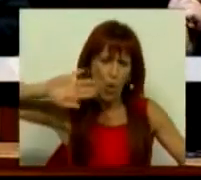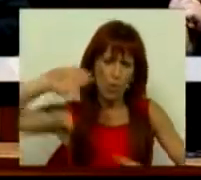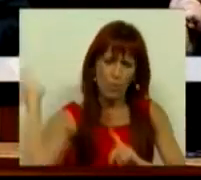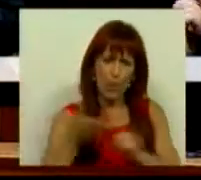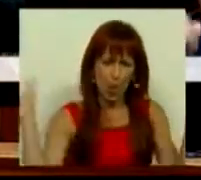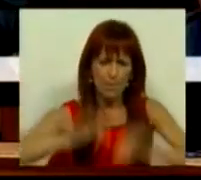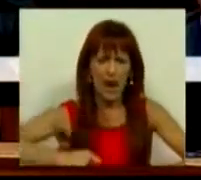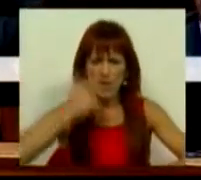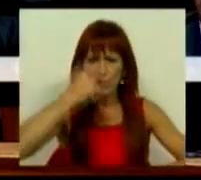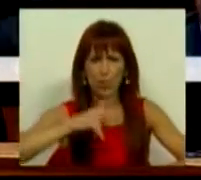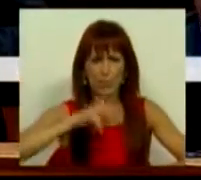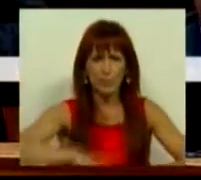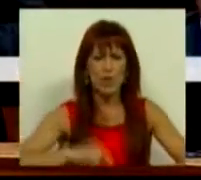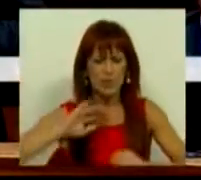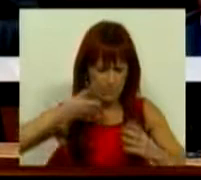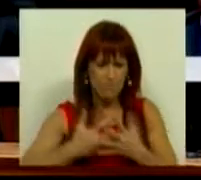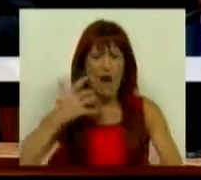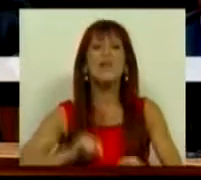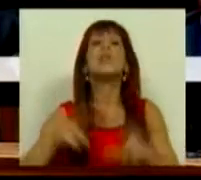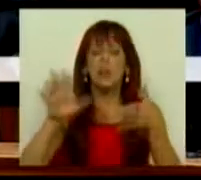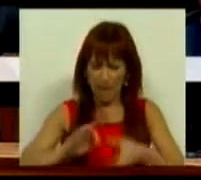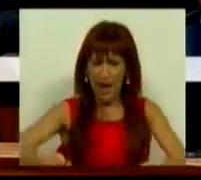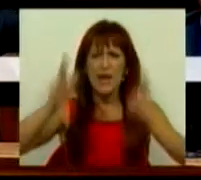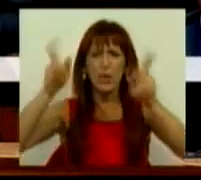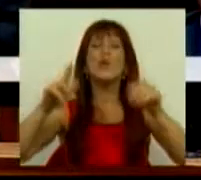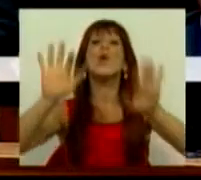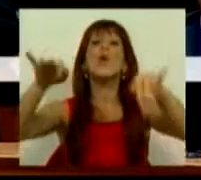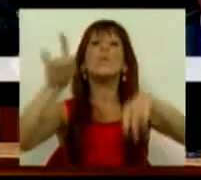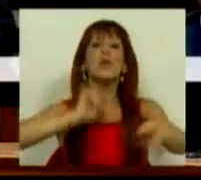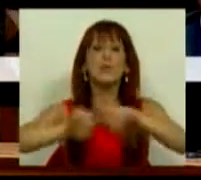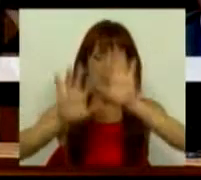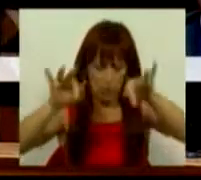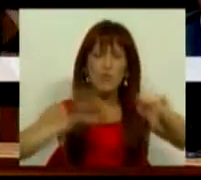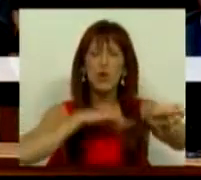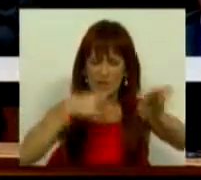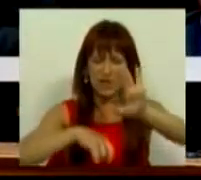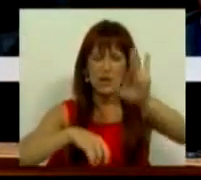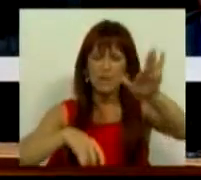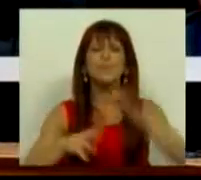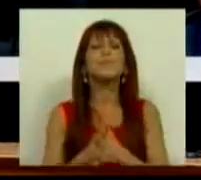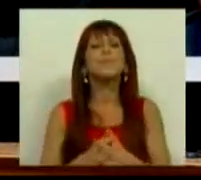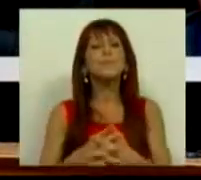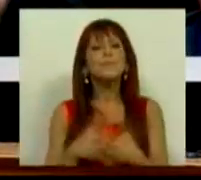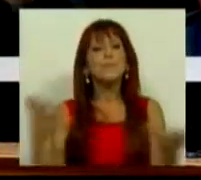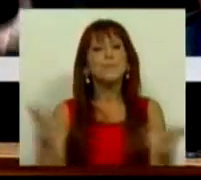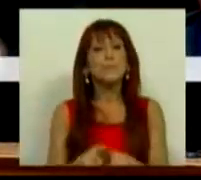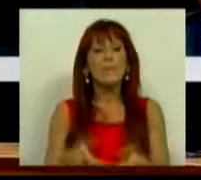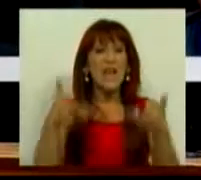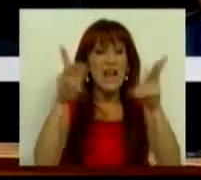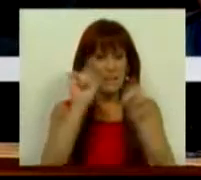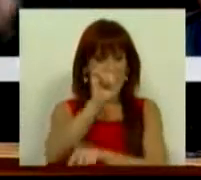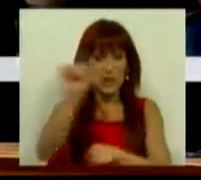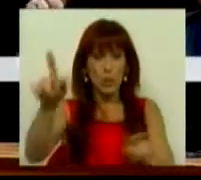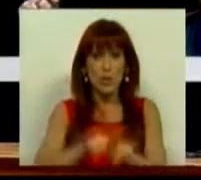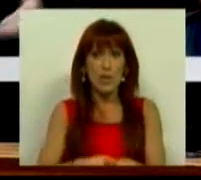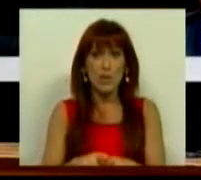os portugueses, mesmo no que diz respeito à questão da liberalização do mercado. Conclua, senhora deputada. Eu concluo já, senhor presidente. Essa